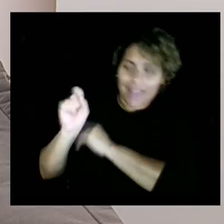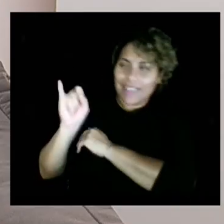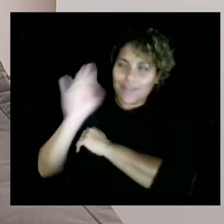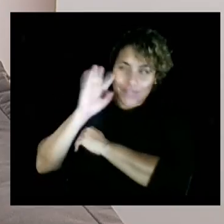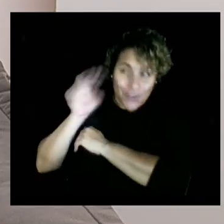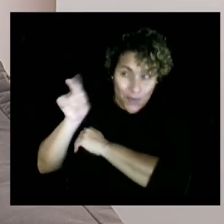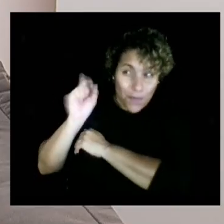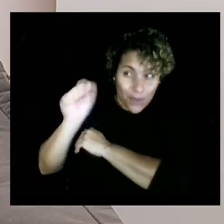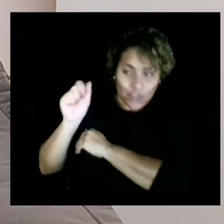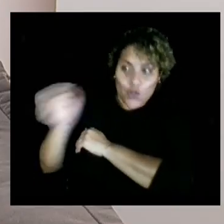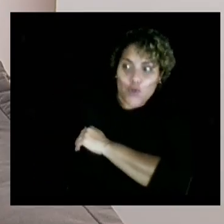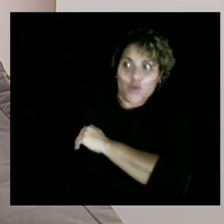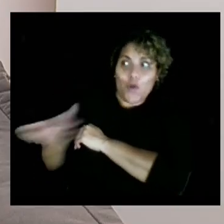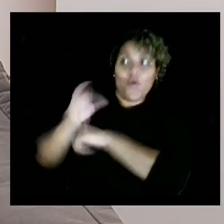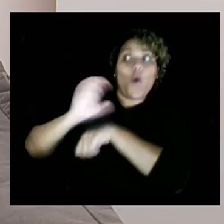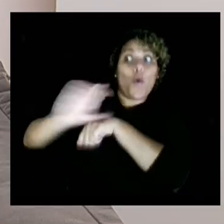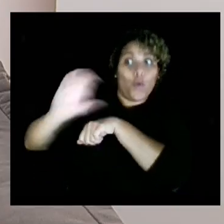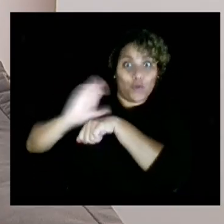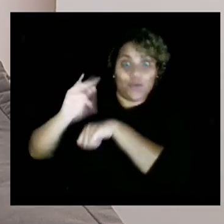curso em 2025?